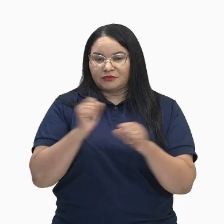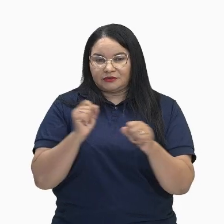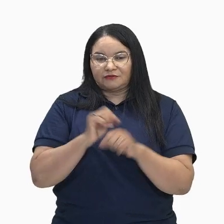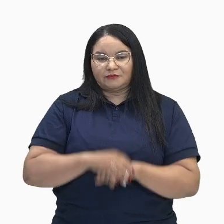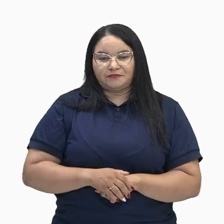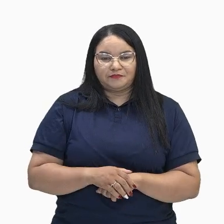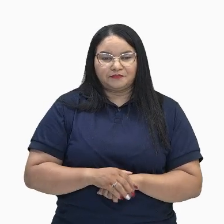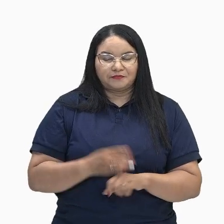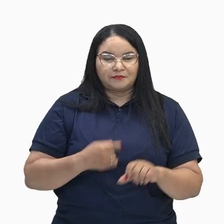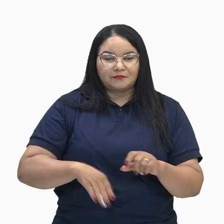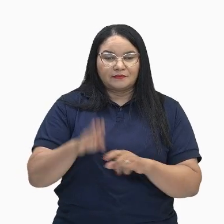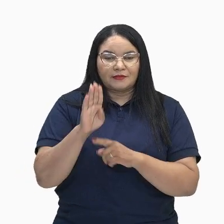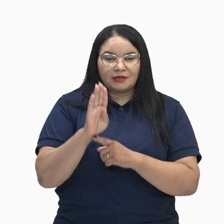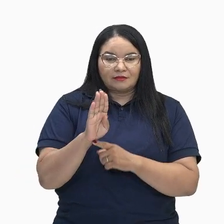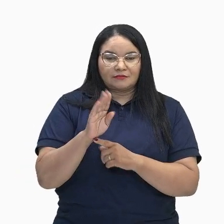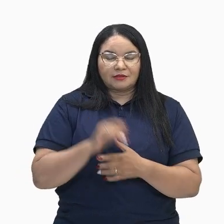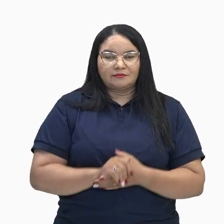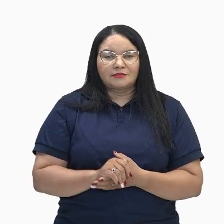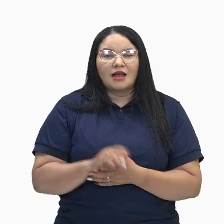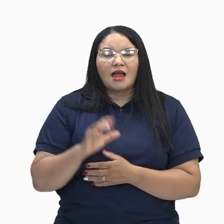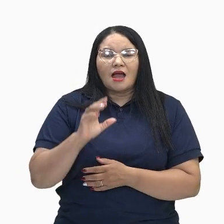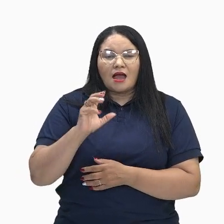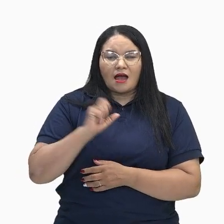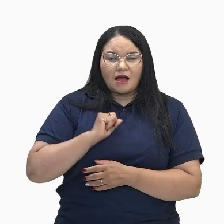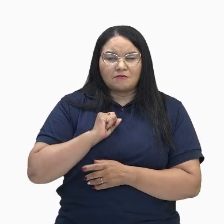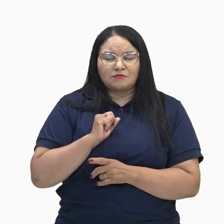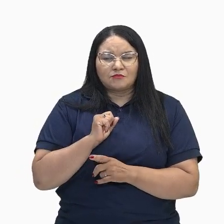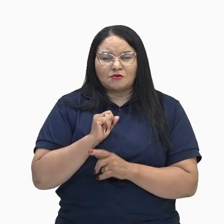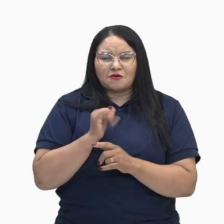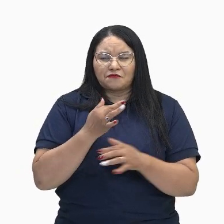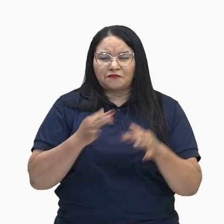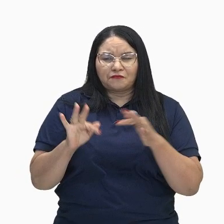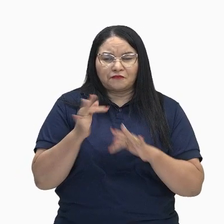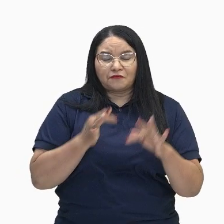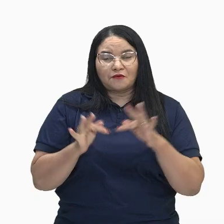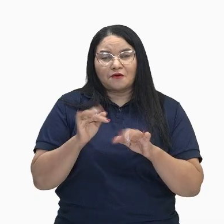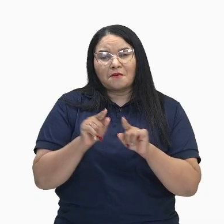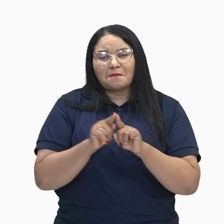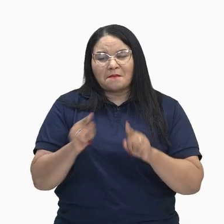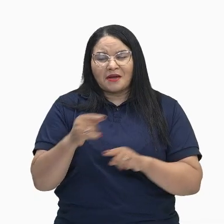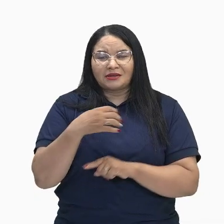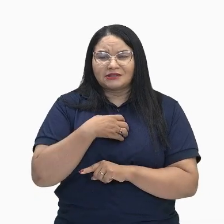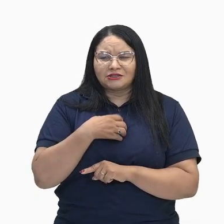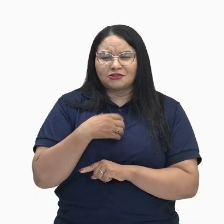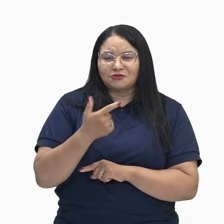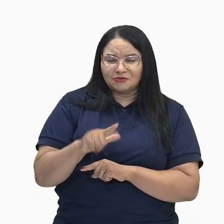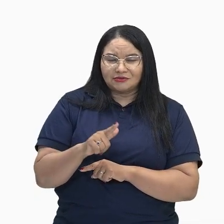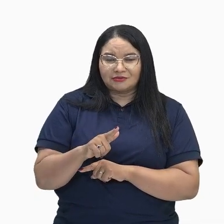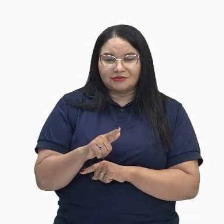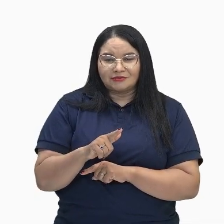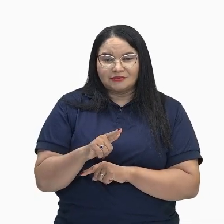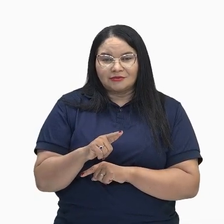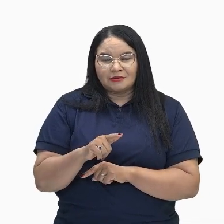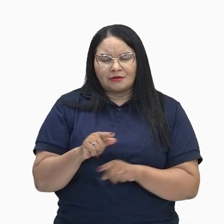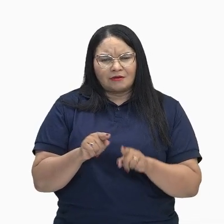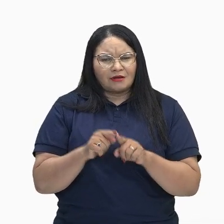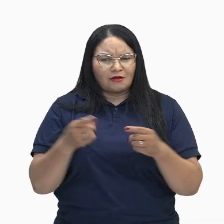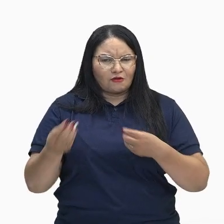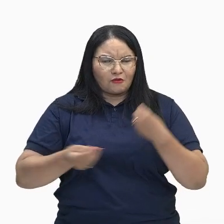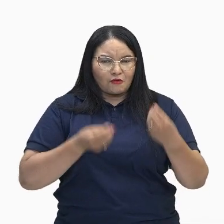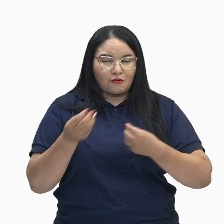que dói e não se sente, né? Do poema de Camões. Como é que pode uma